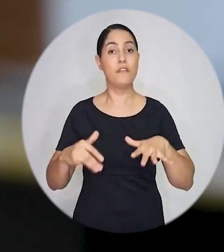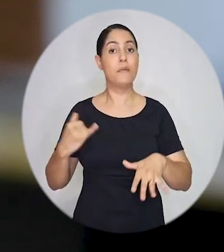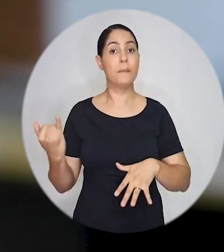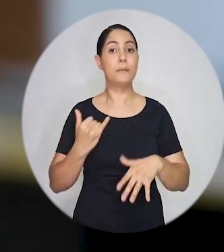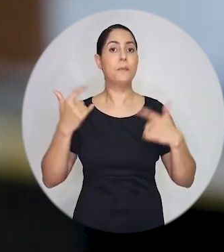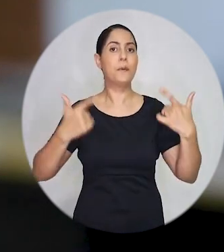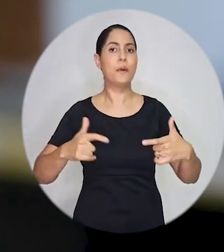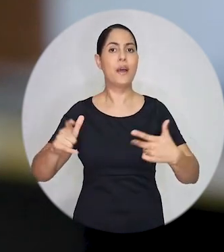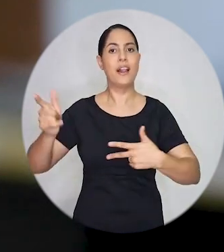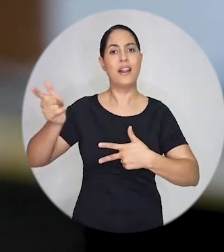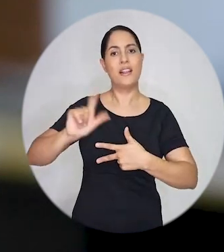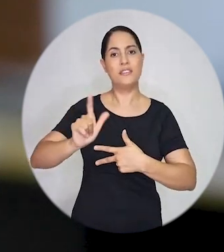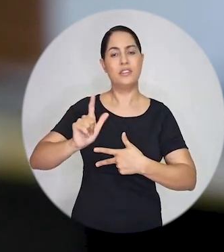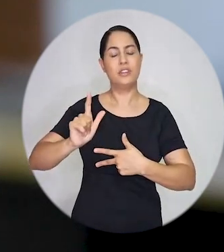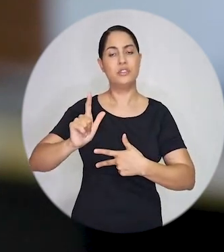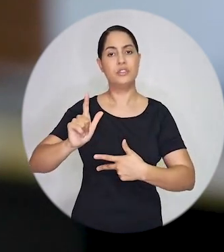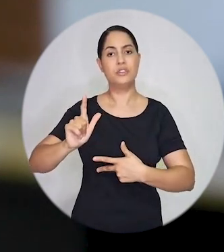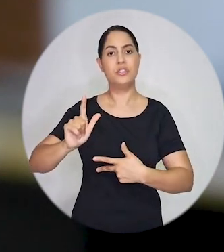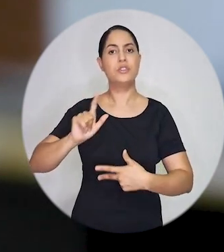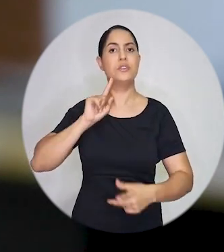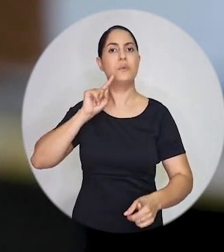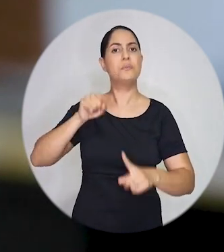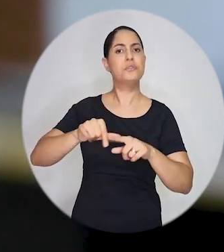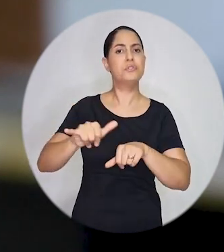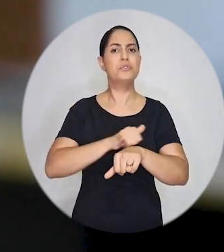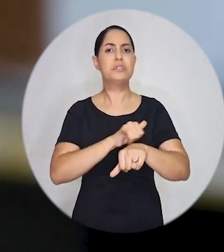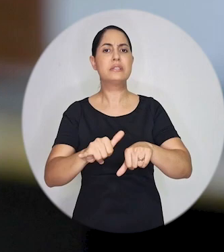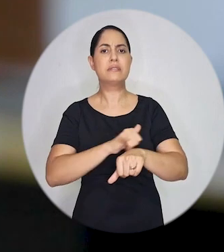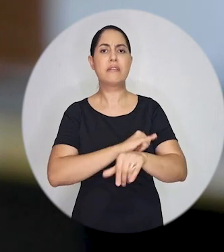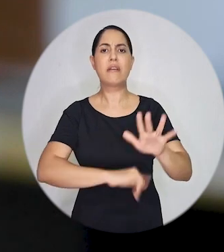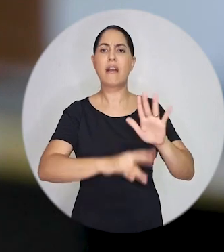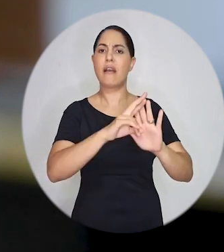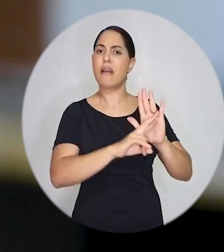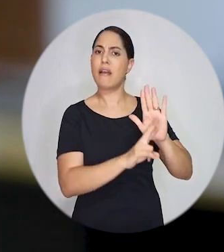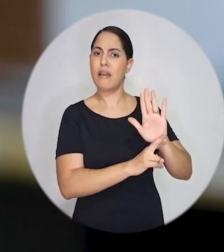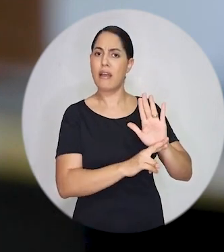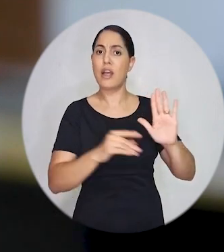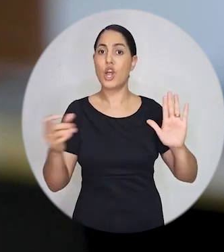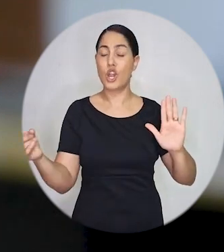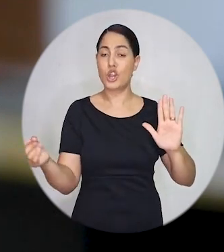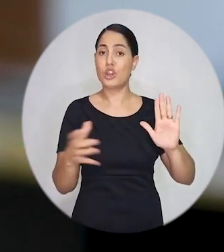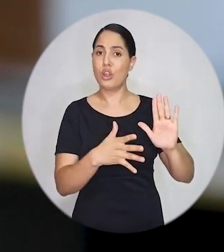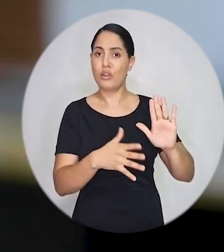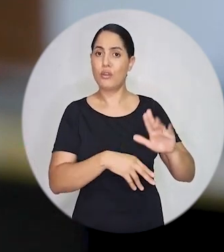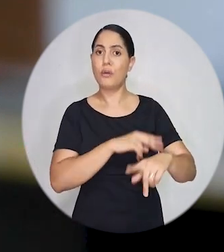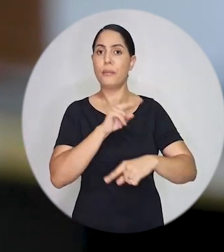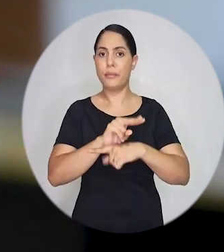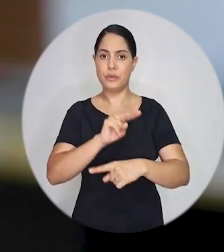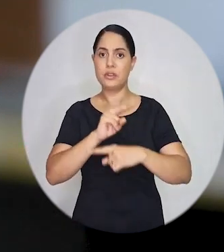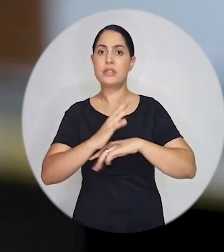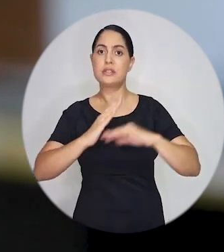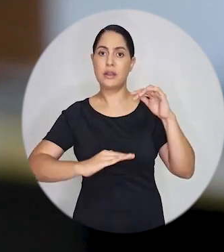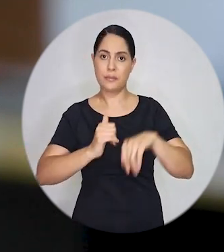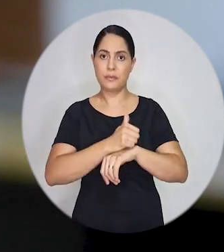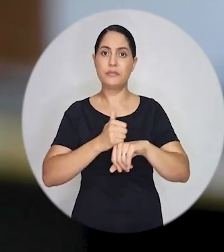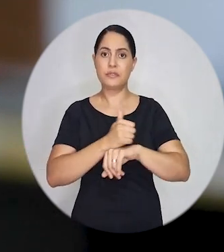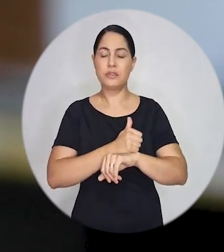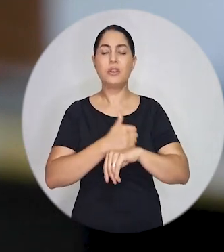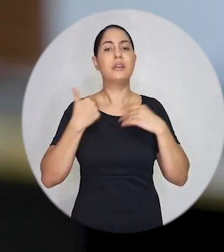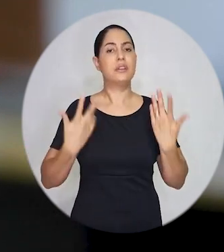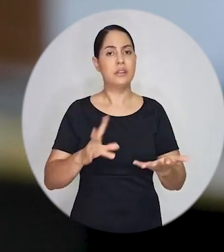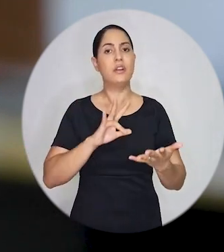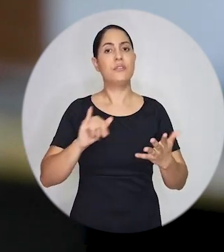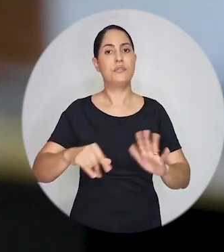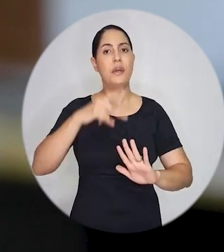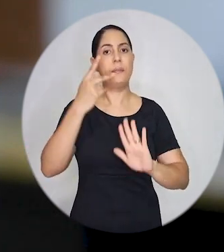do Brasil se mobilizou junto ao Poder Legislativo para a construção de uma nova norma legal de proteção da atuação